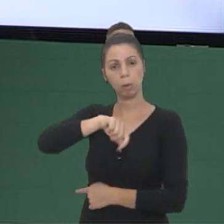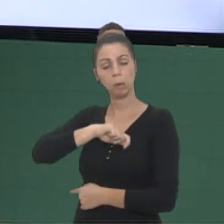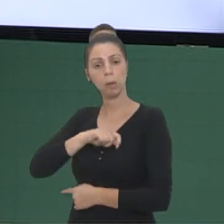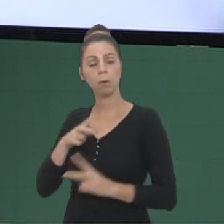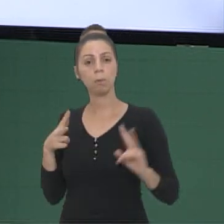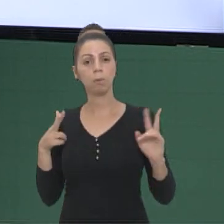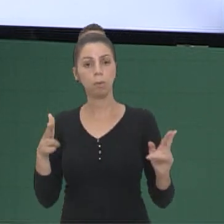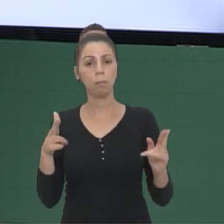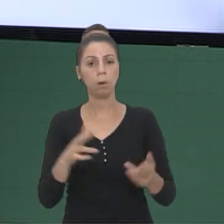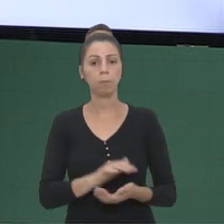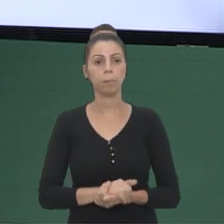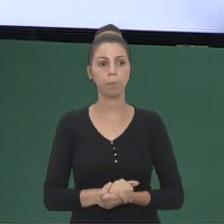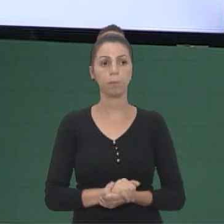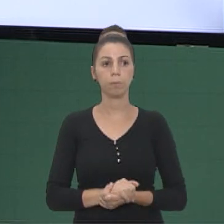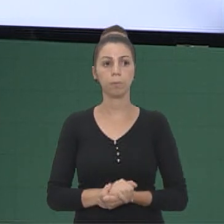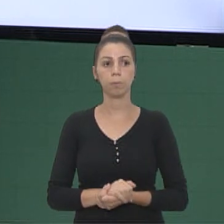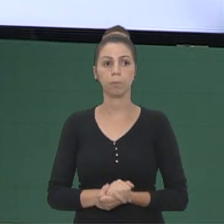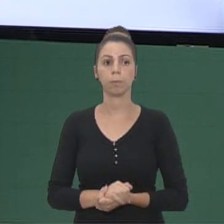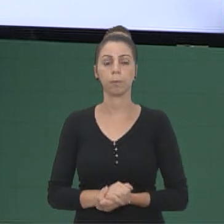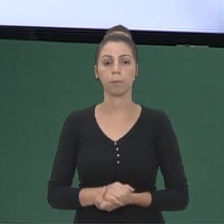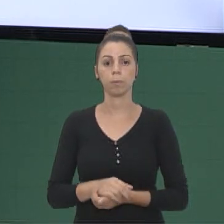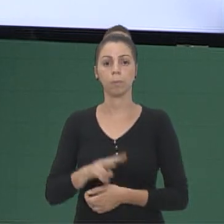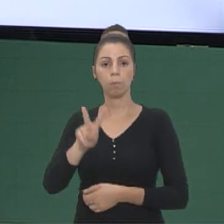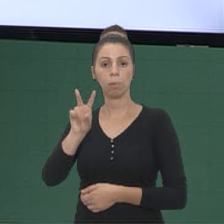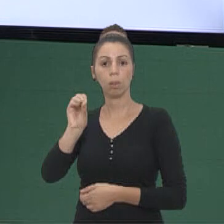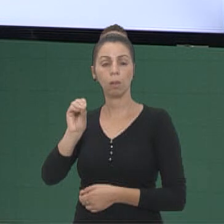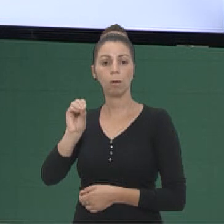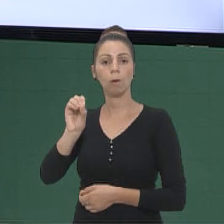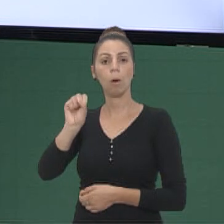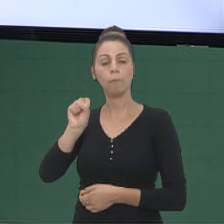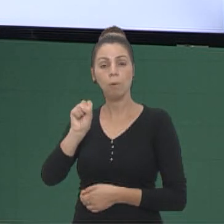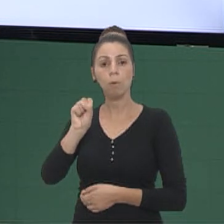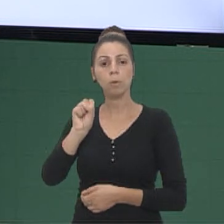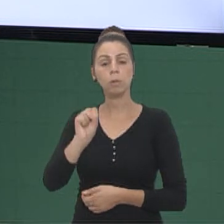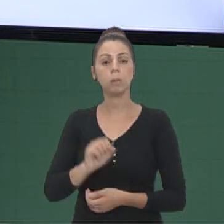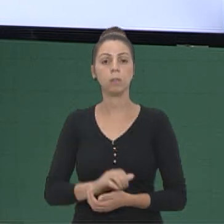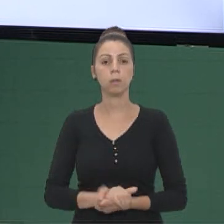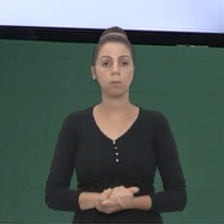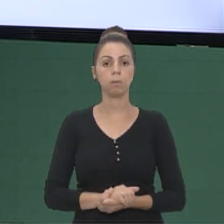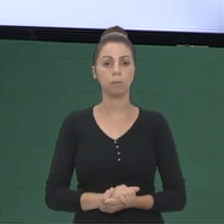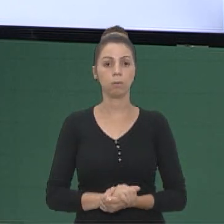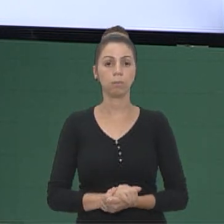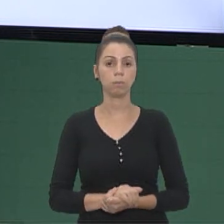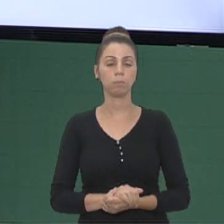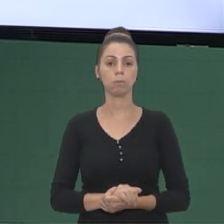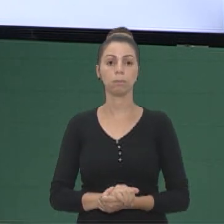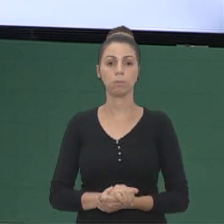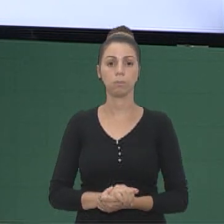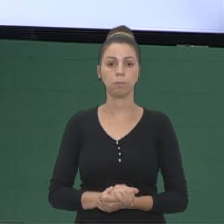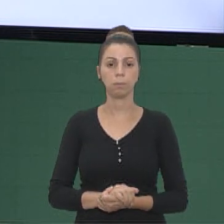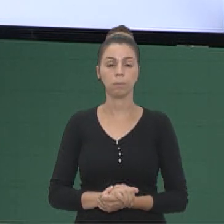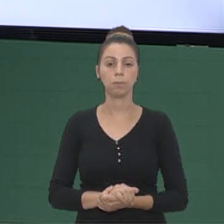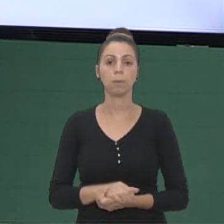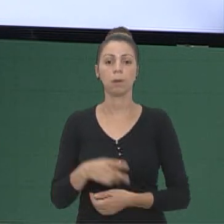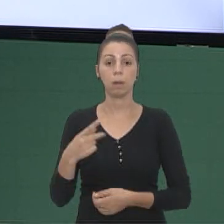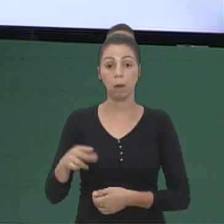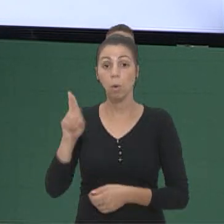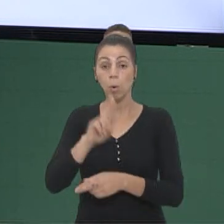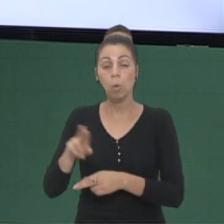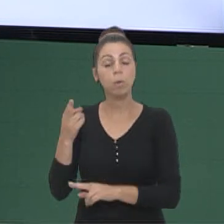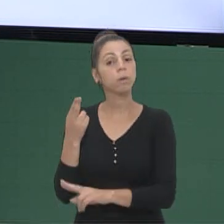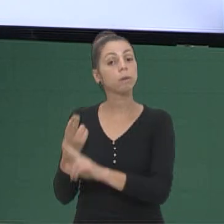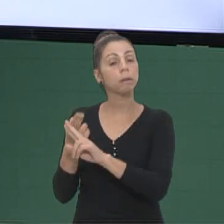um pronome que é de maior uso no contexto argentino. Não que seja somente nesta nação, mas nós